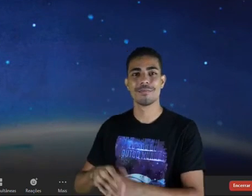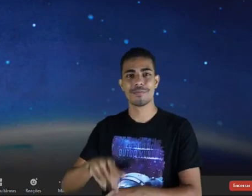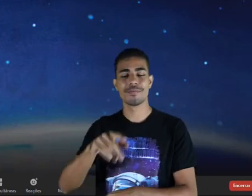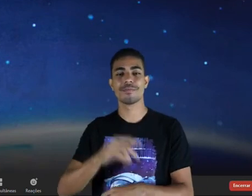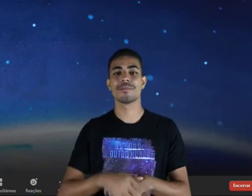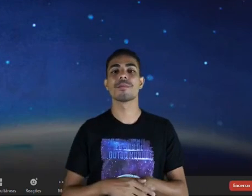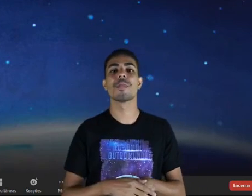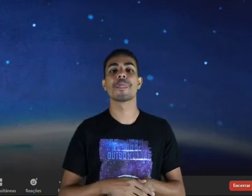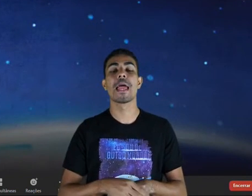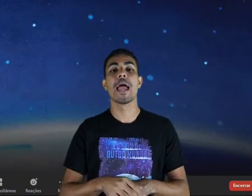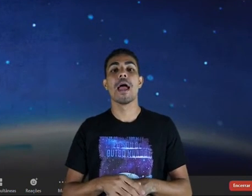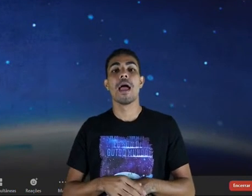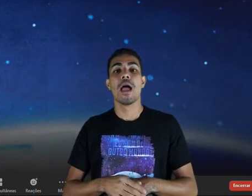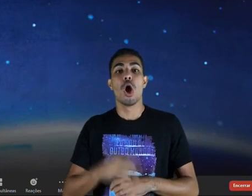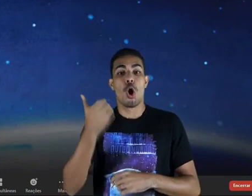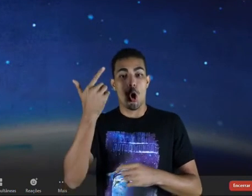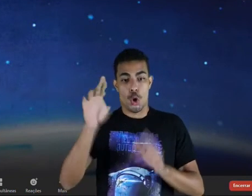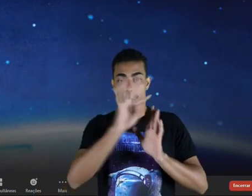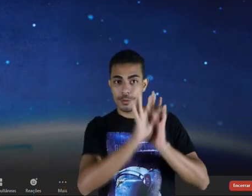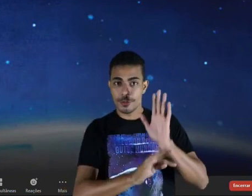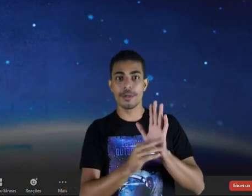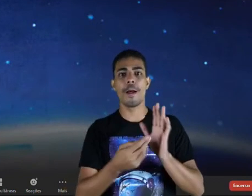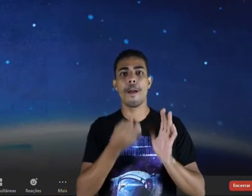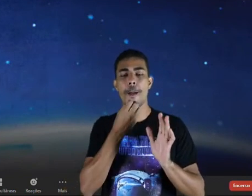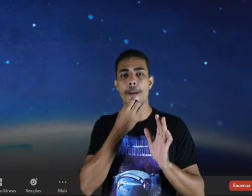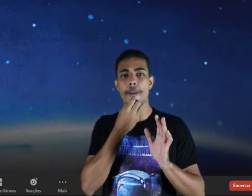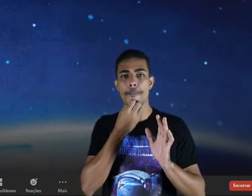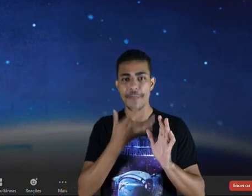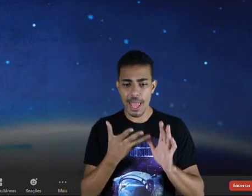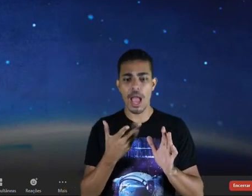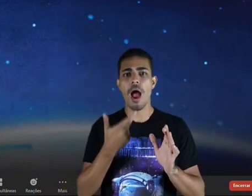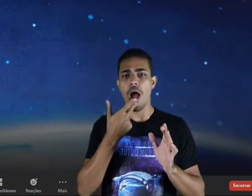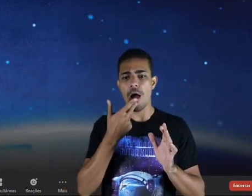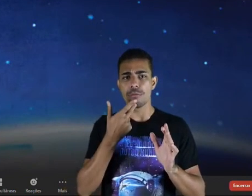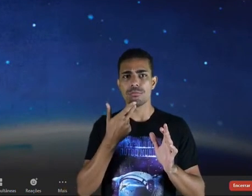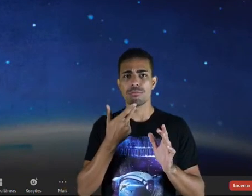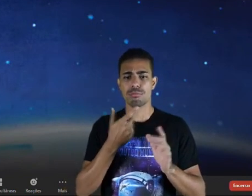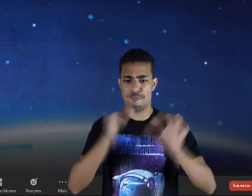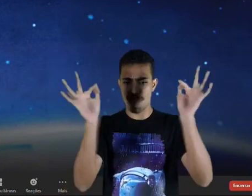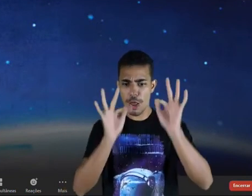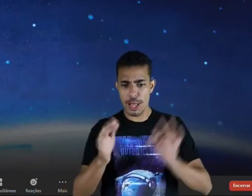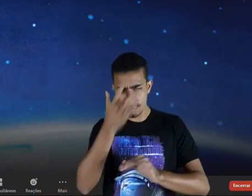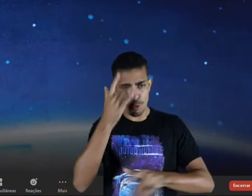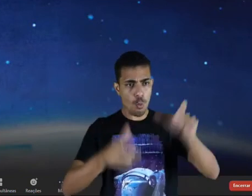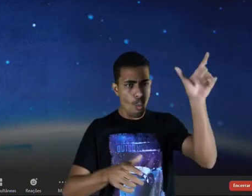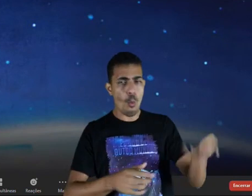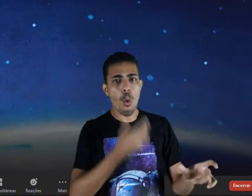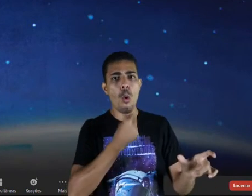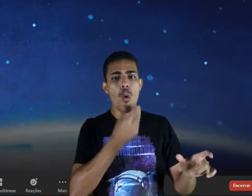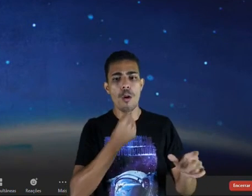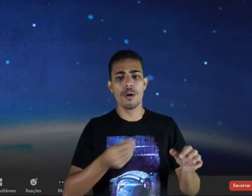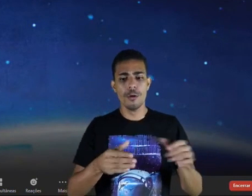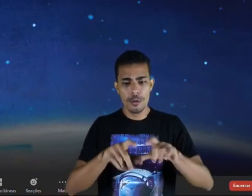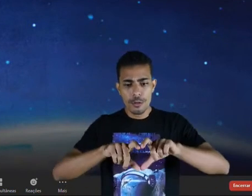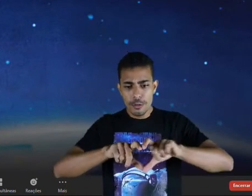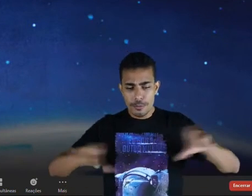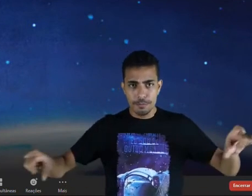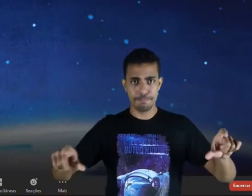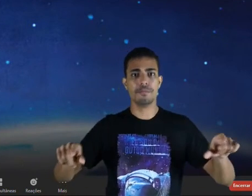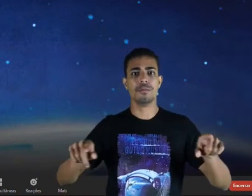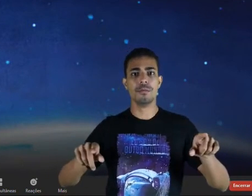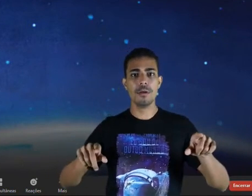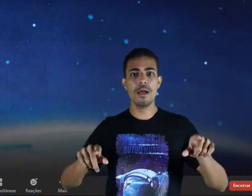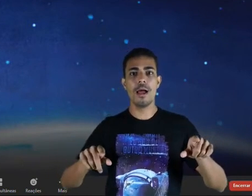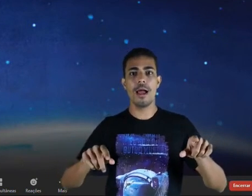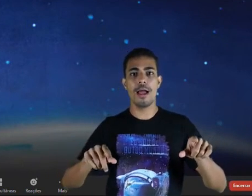não anda segundo o conselho dos ímpios, nem se detém no caminho dos pecadores, nem